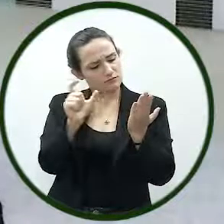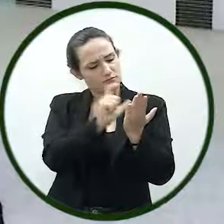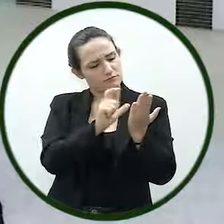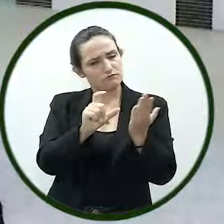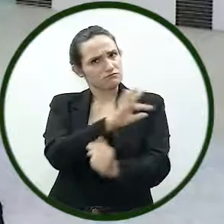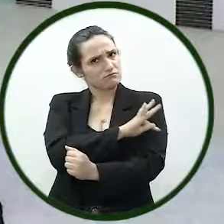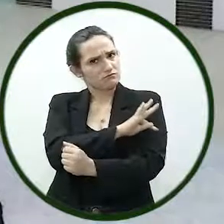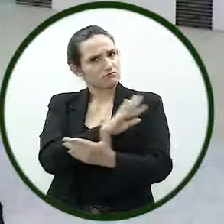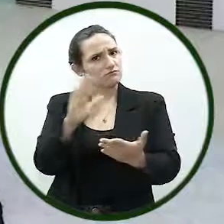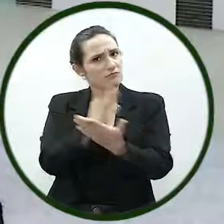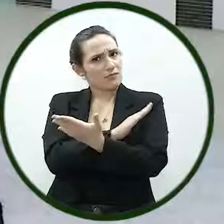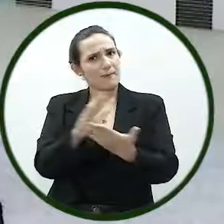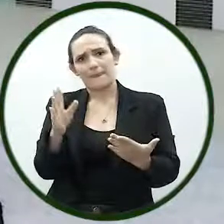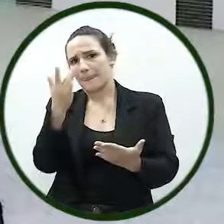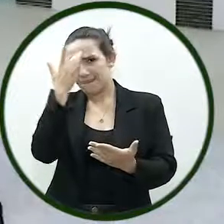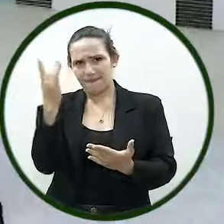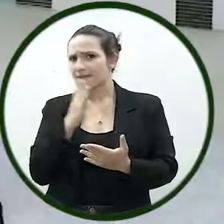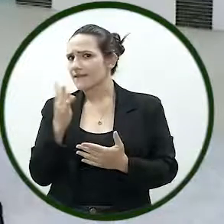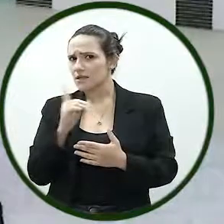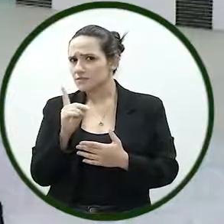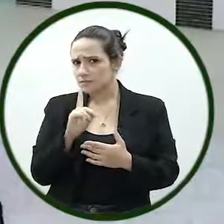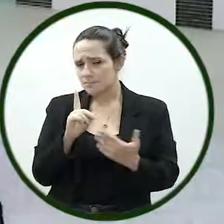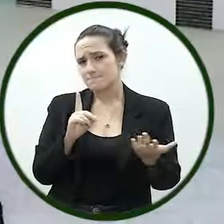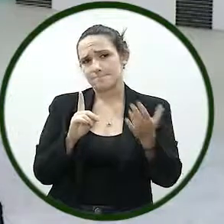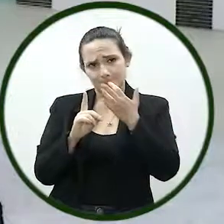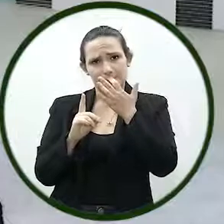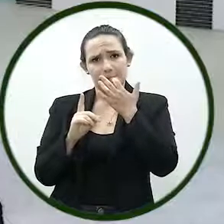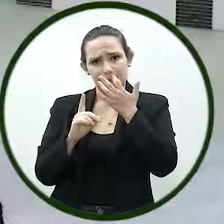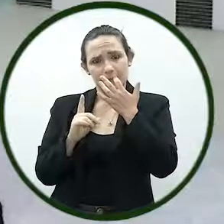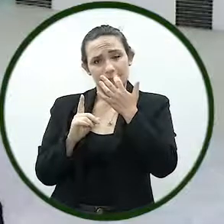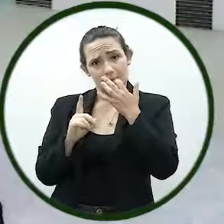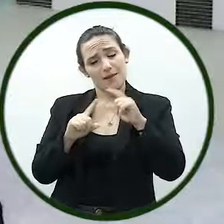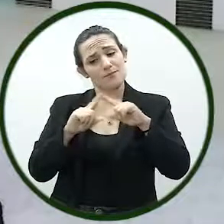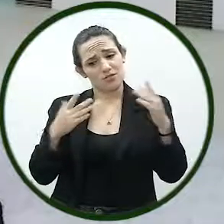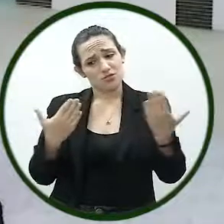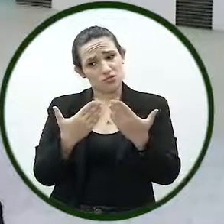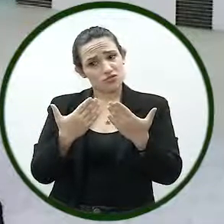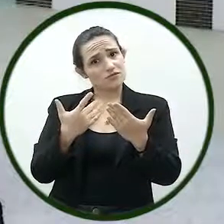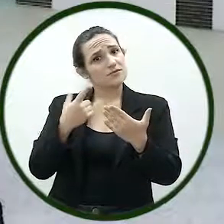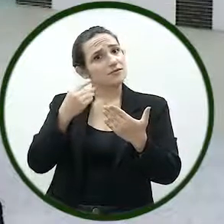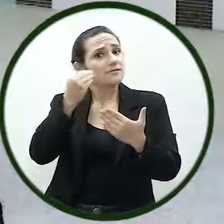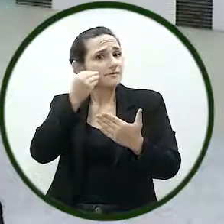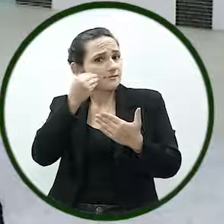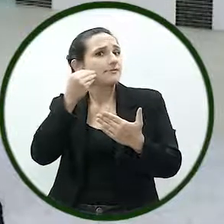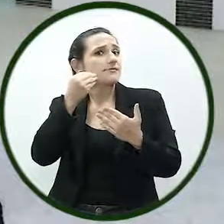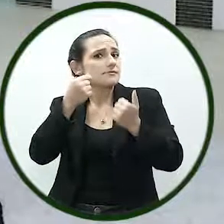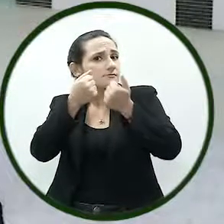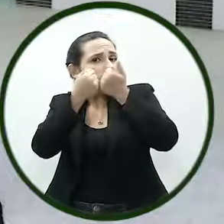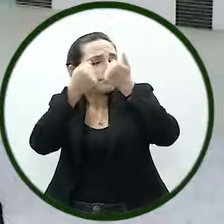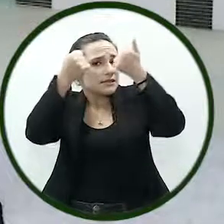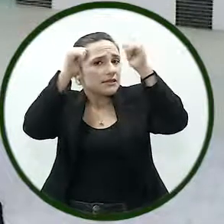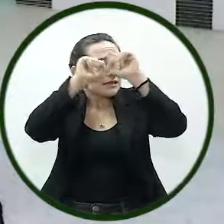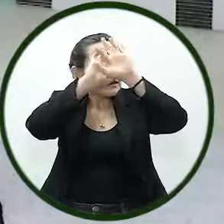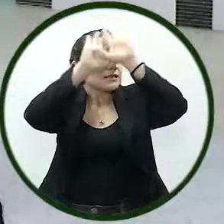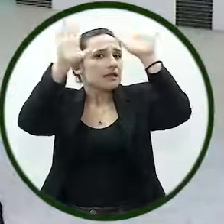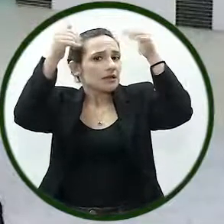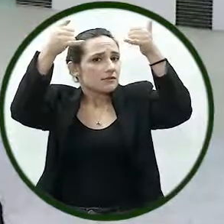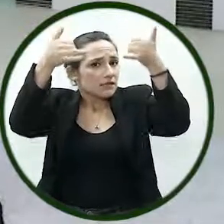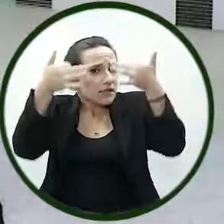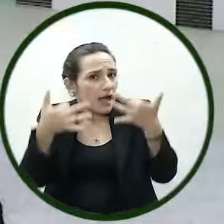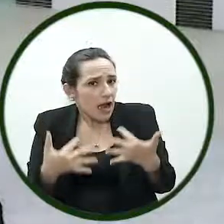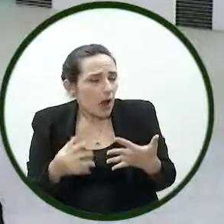maioria das pessoas ainda não tem contato, mas vamos passar a entender melhor agora sobre como que esses mediadores e como que essa violência é